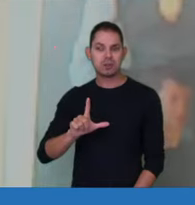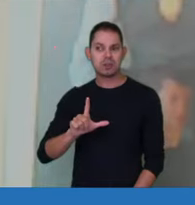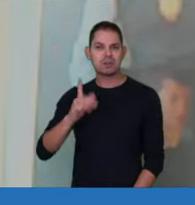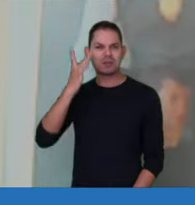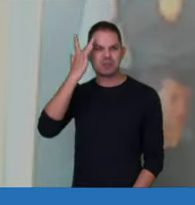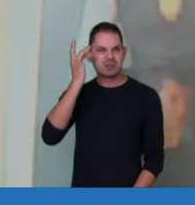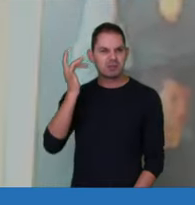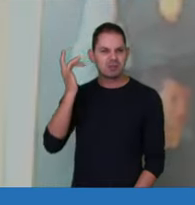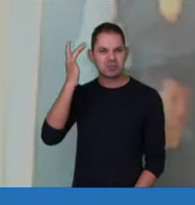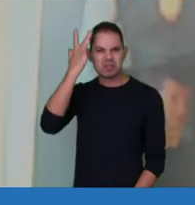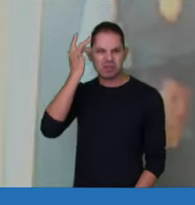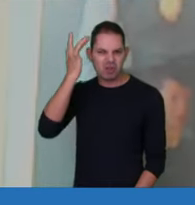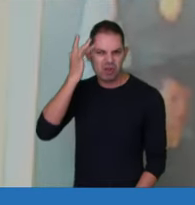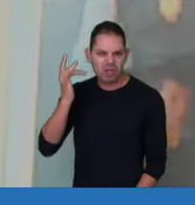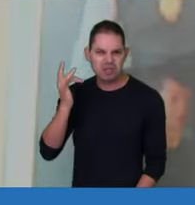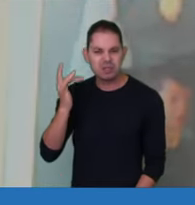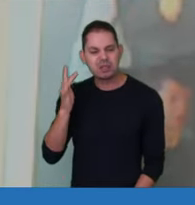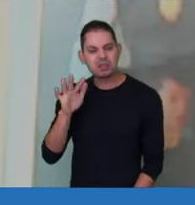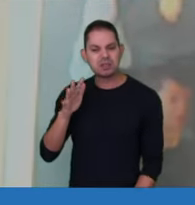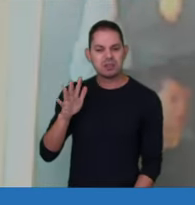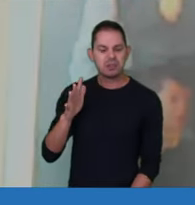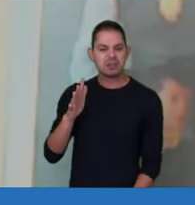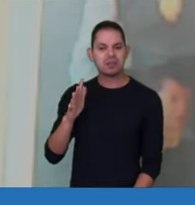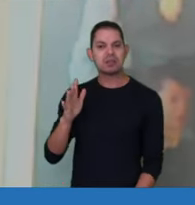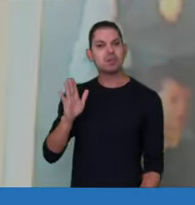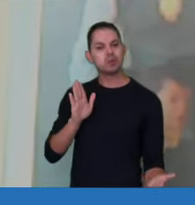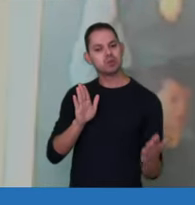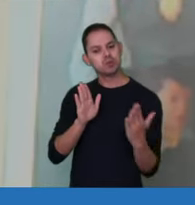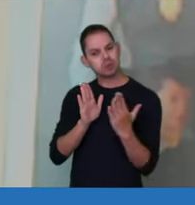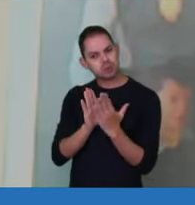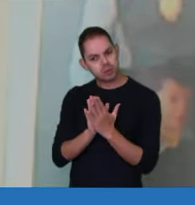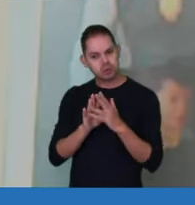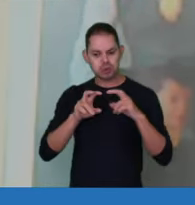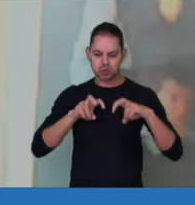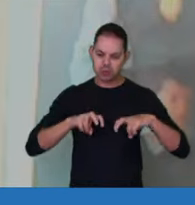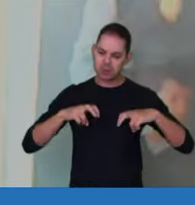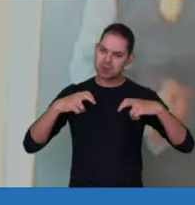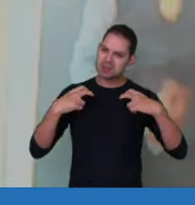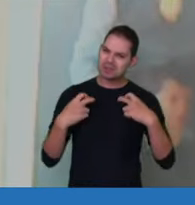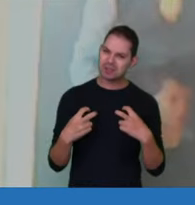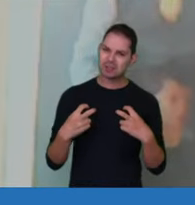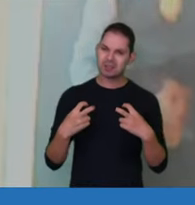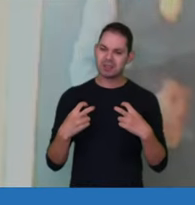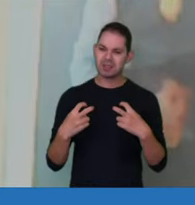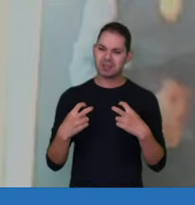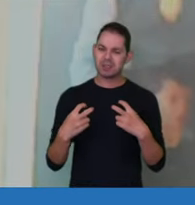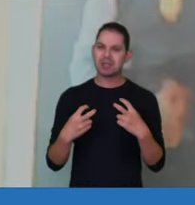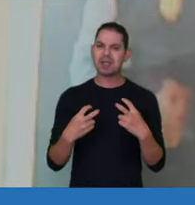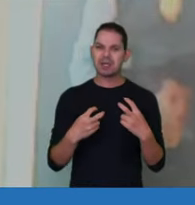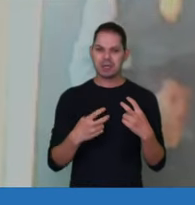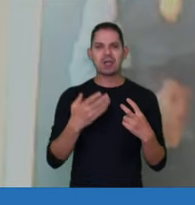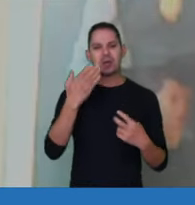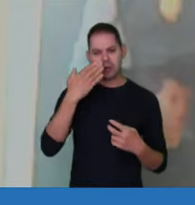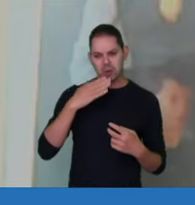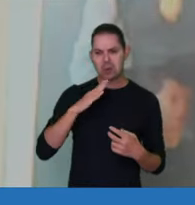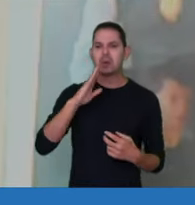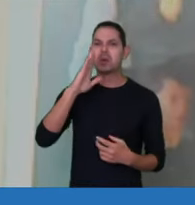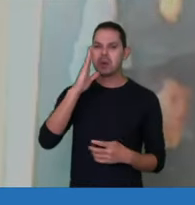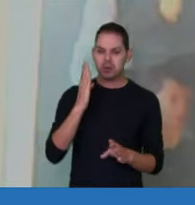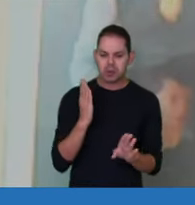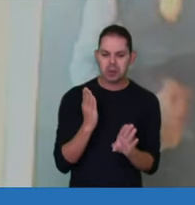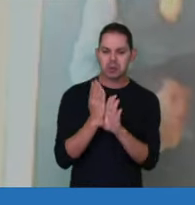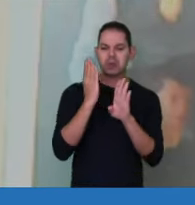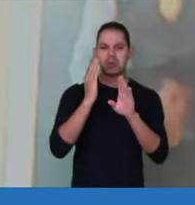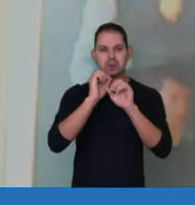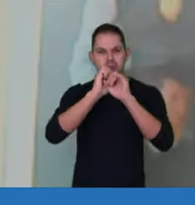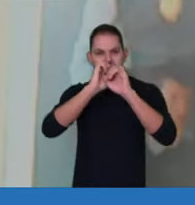2 dias depois, e senta com a gente e se propõe a elucidar o caso.